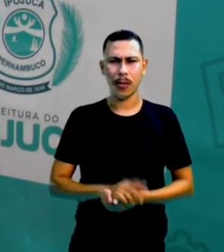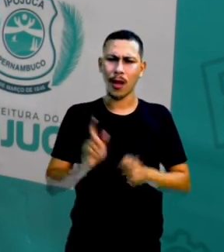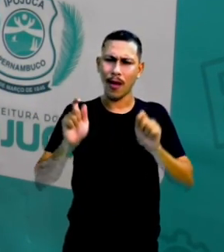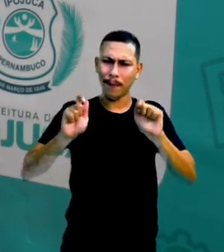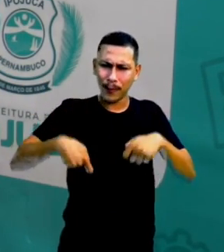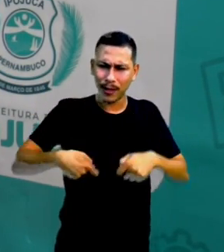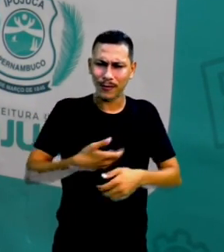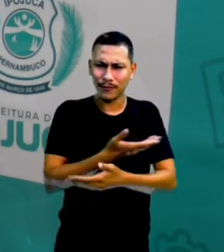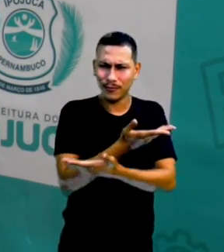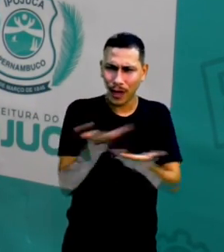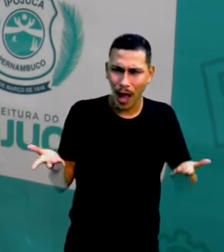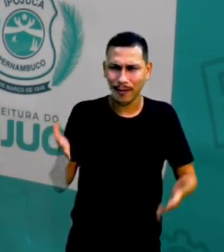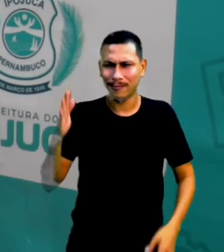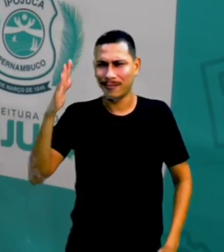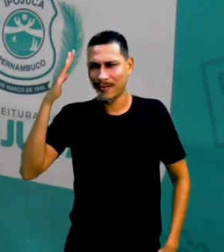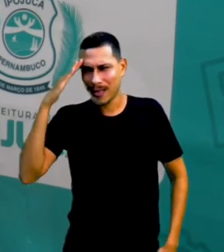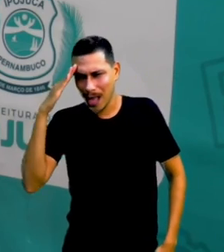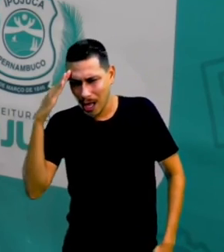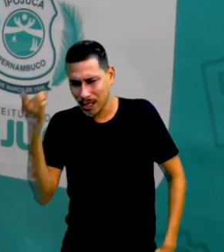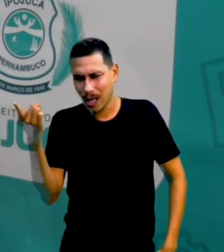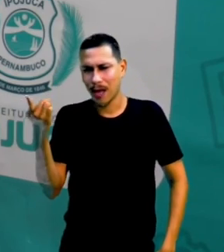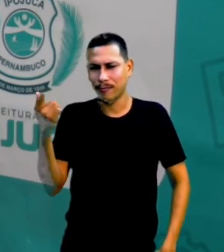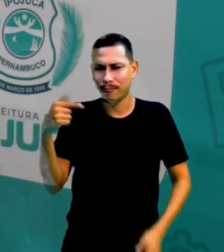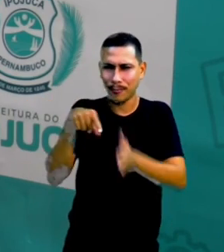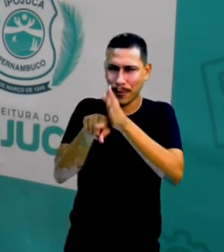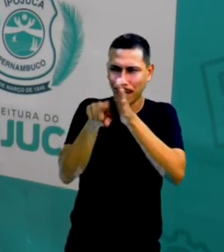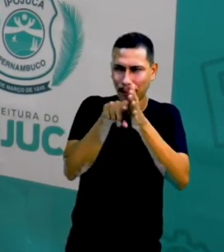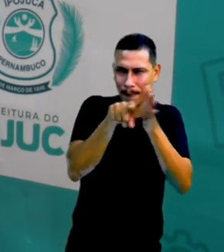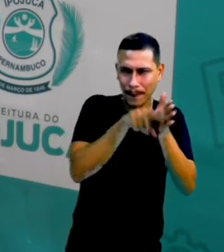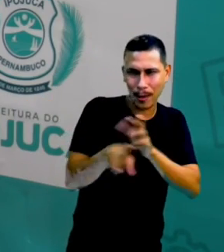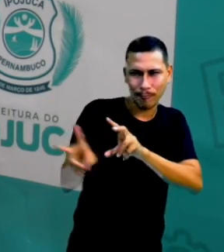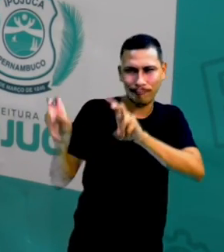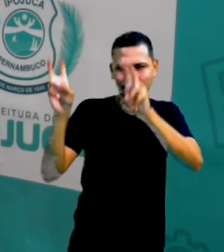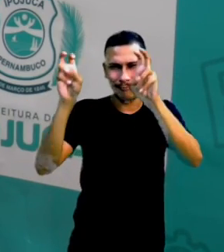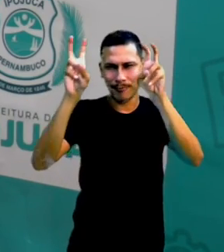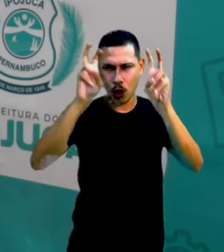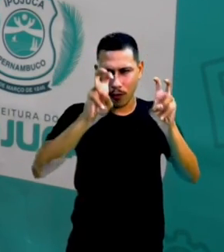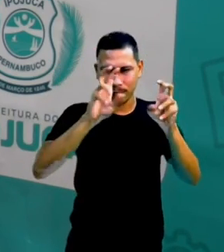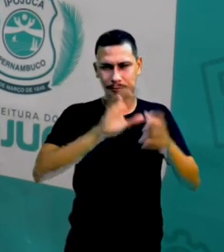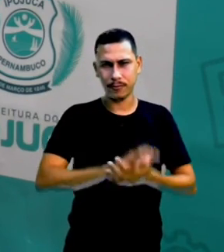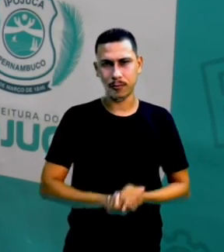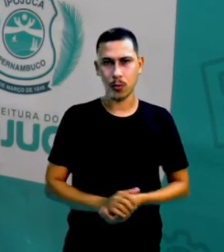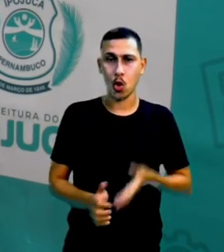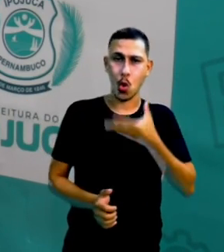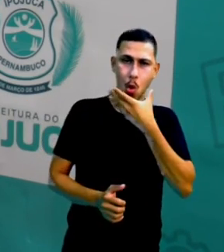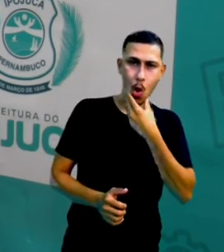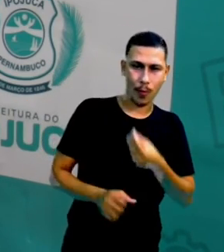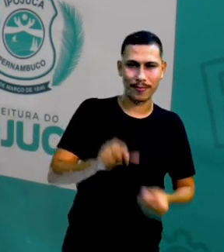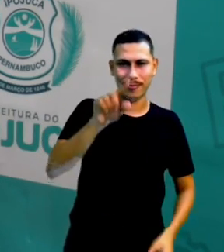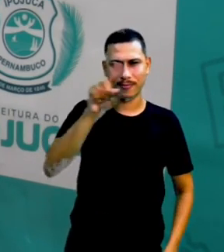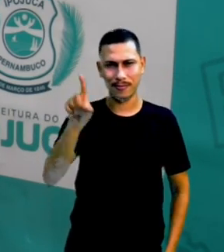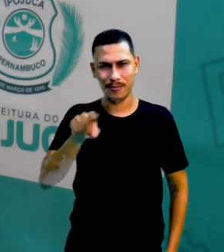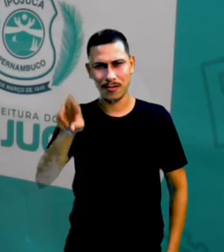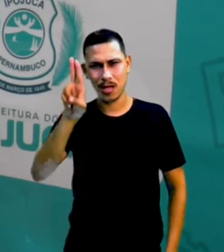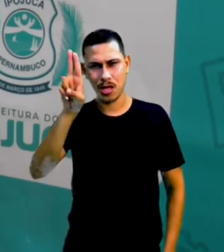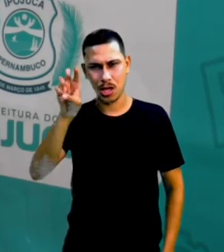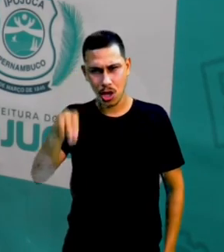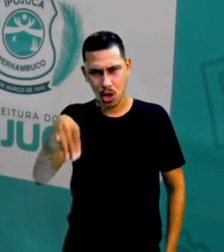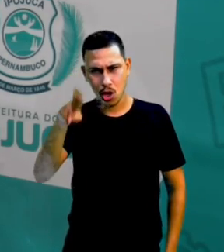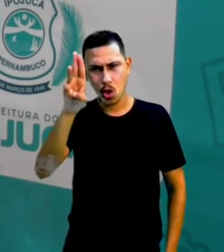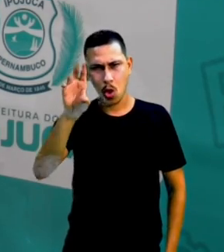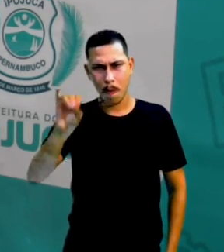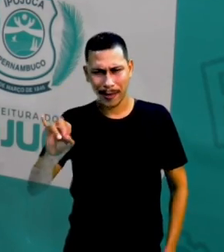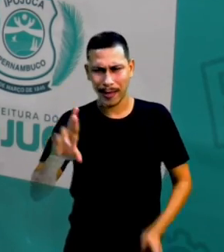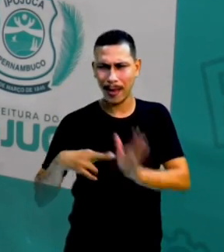que vocês tenham um conhecimento mais profundo sobre essa temática. Sabemos que Zumbi era o representante oficial de um